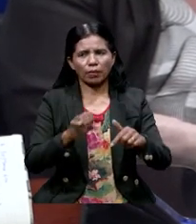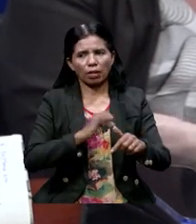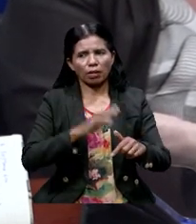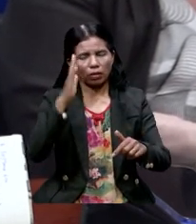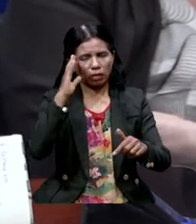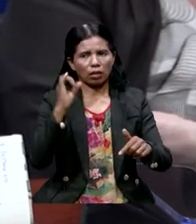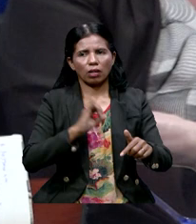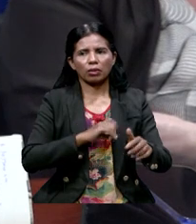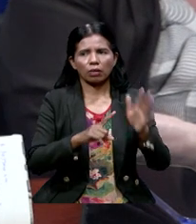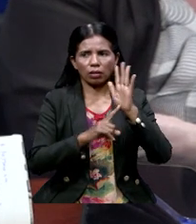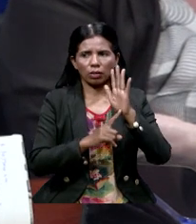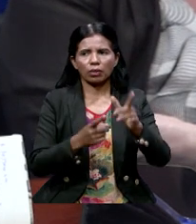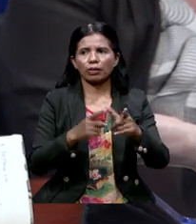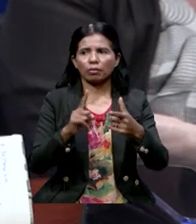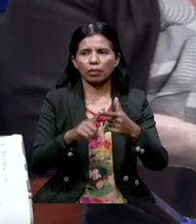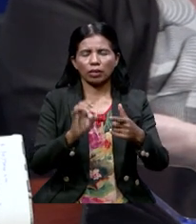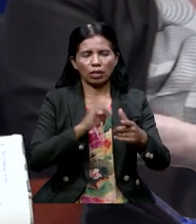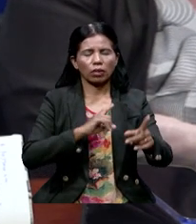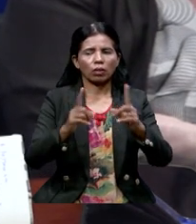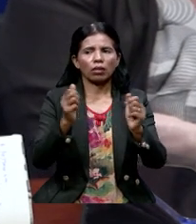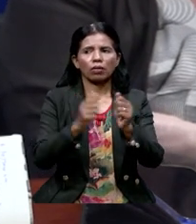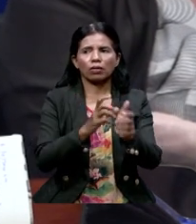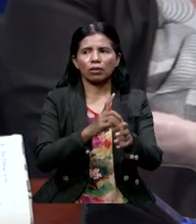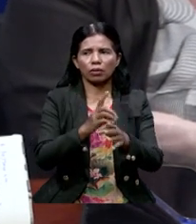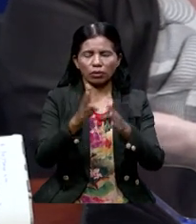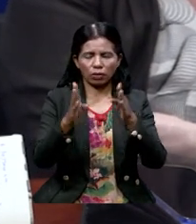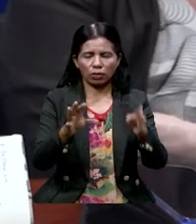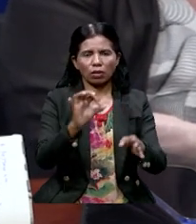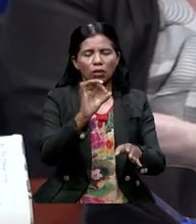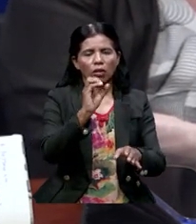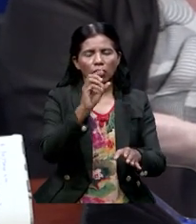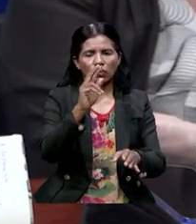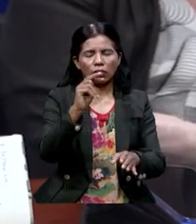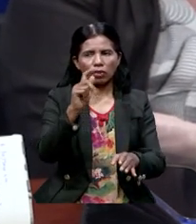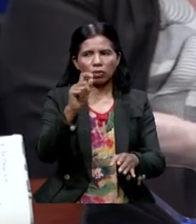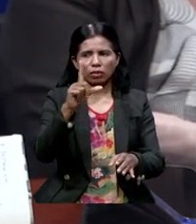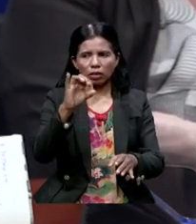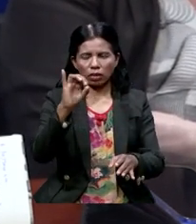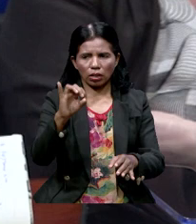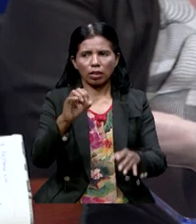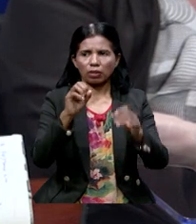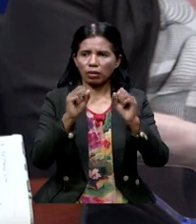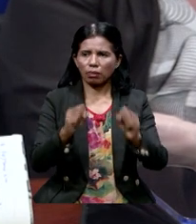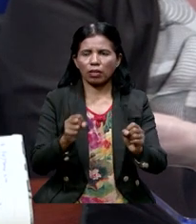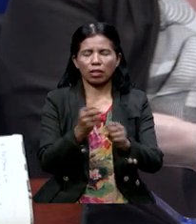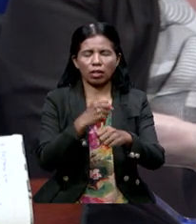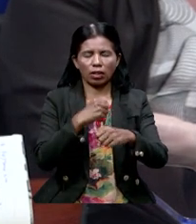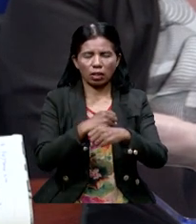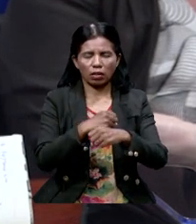nem apatou. Depois, house contacto o diretor Fontil para bele halo diálogo